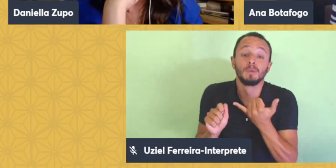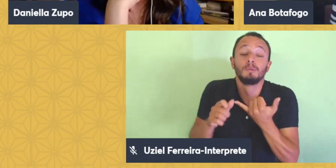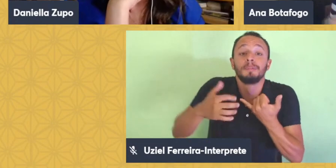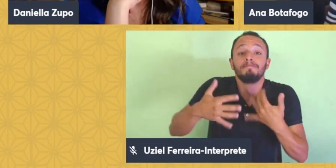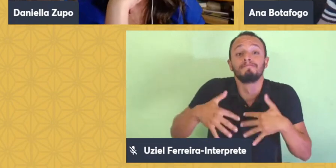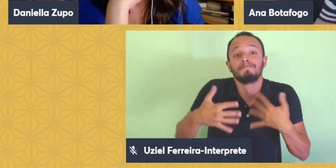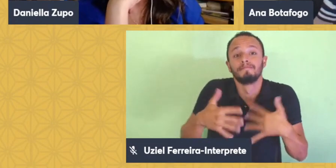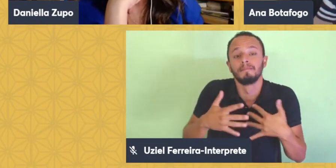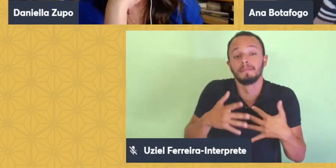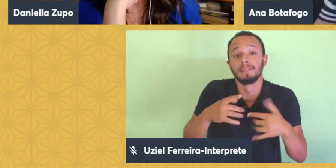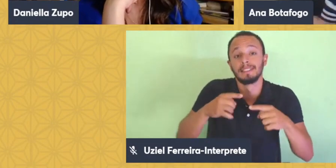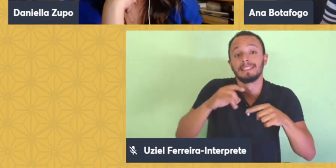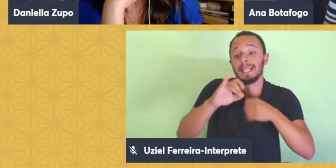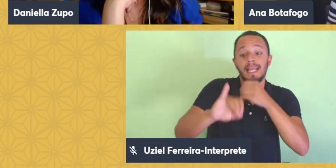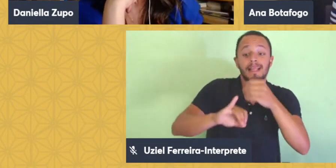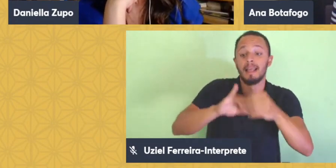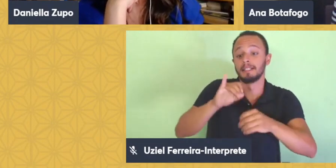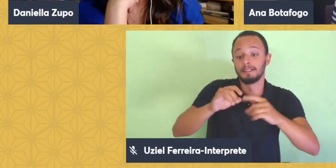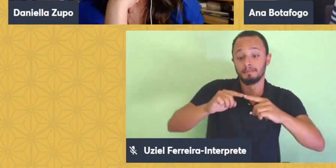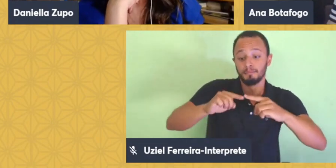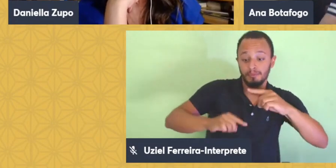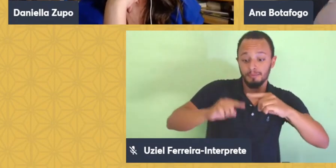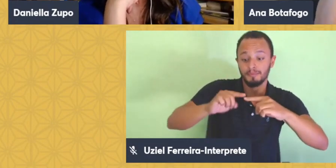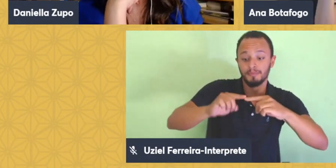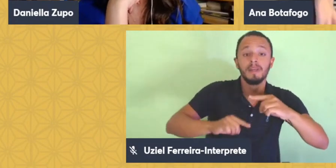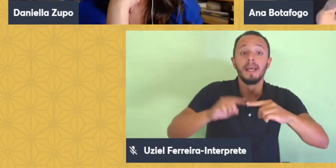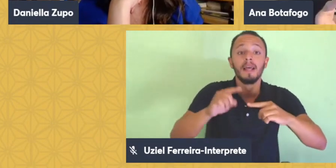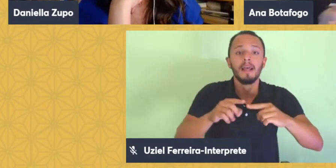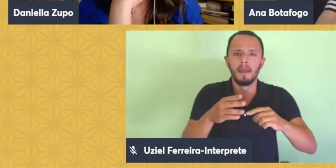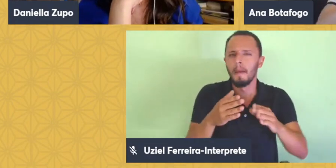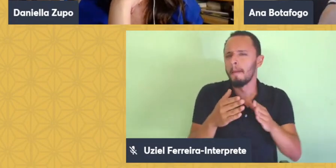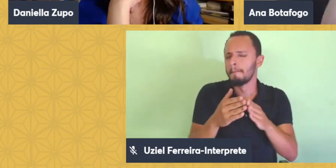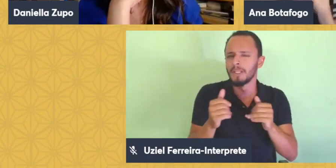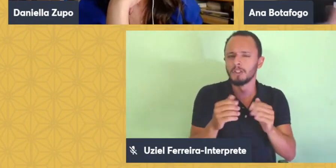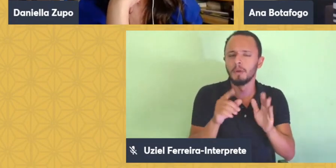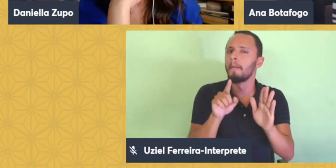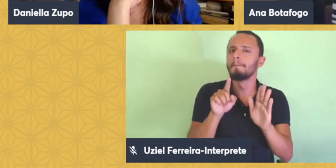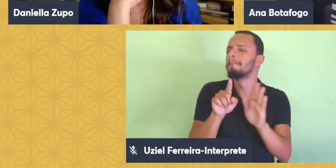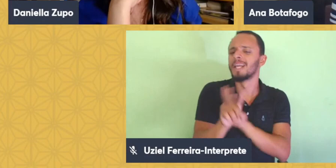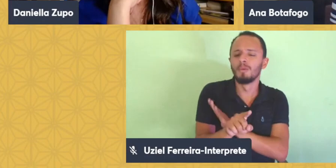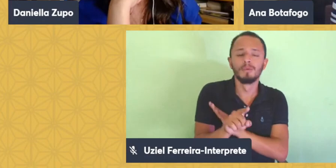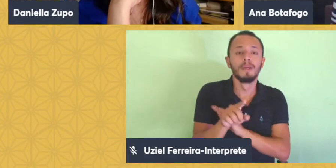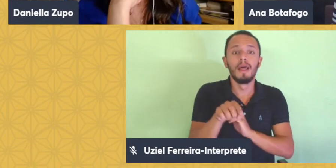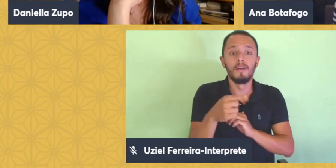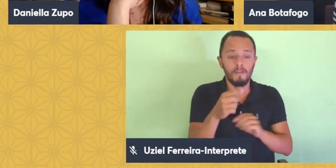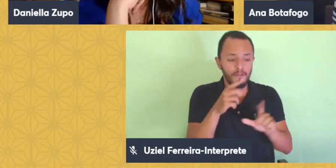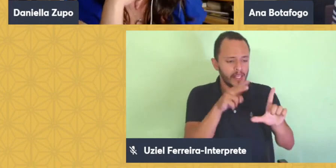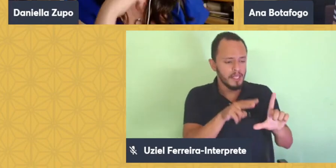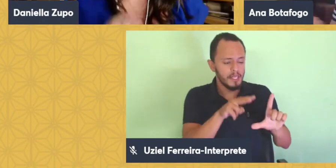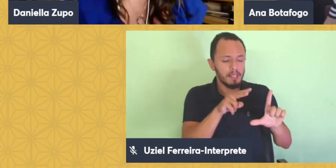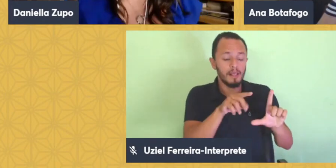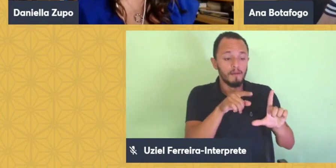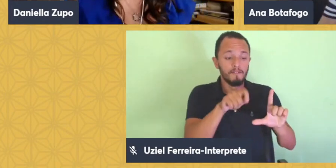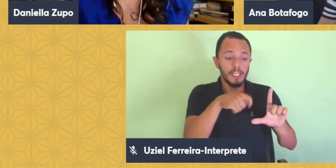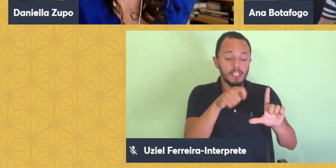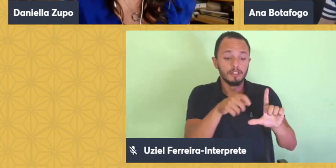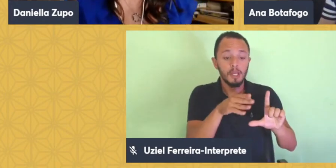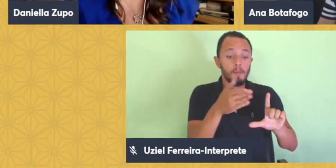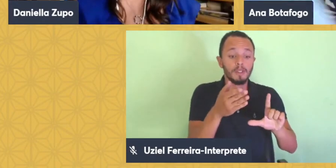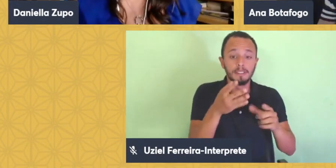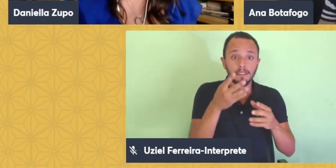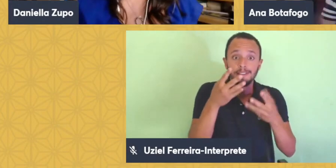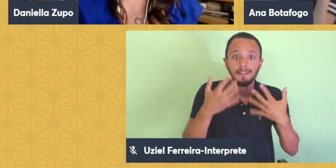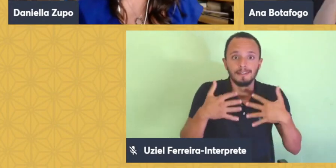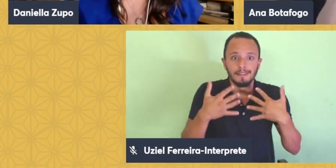tempo eu vou te pedir para fazer a pergunta de novo eu só vi até o Carlinhos depois que deu um branco aqui porque ele